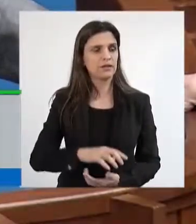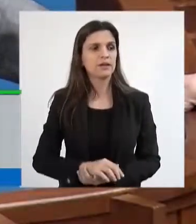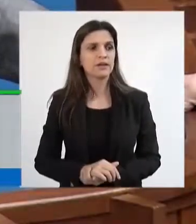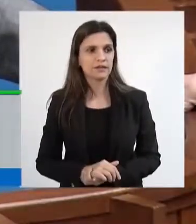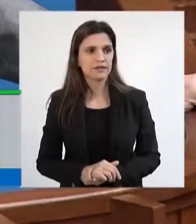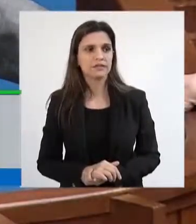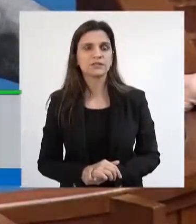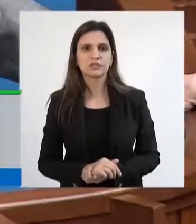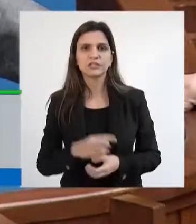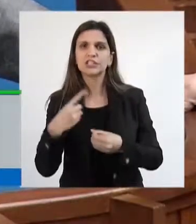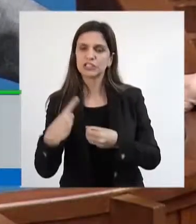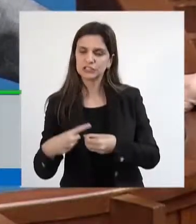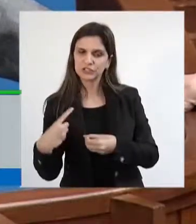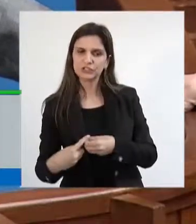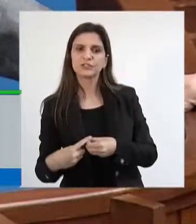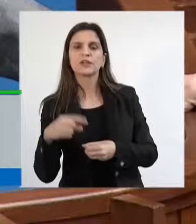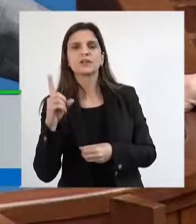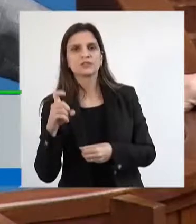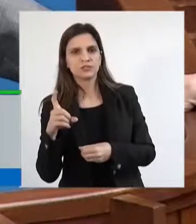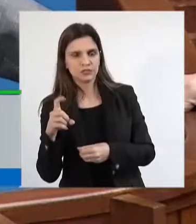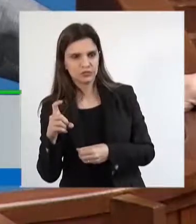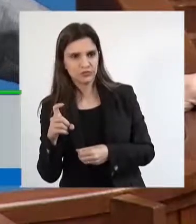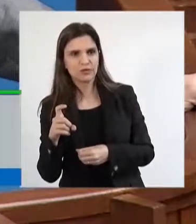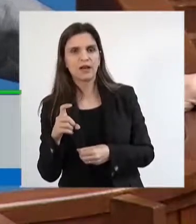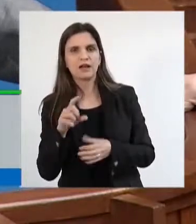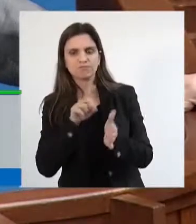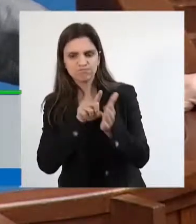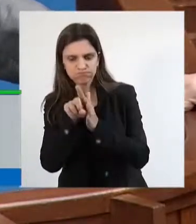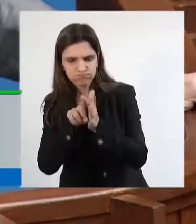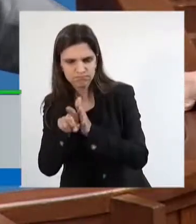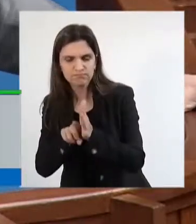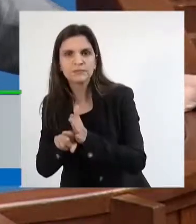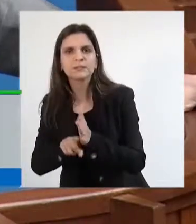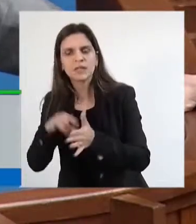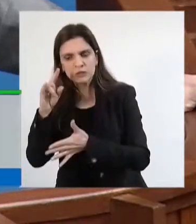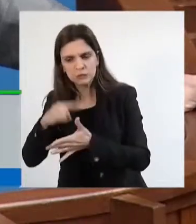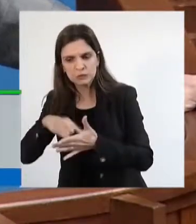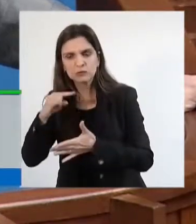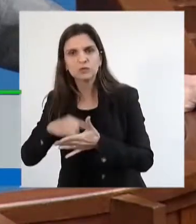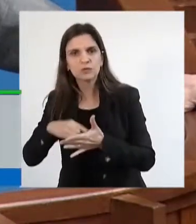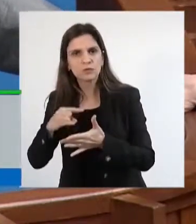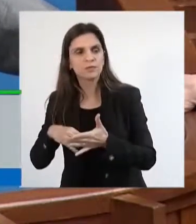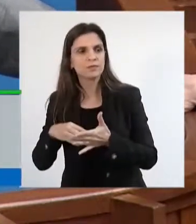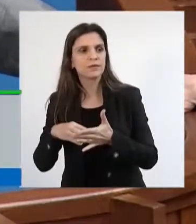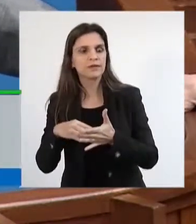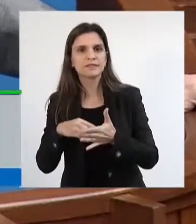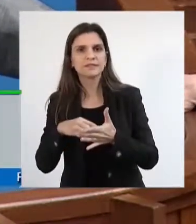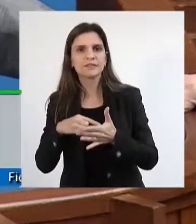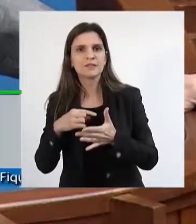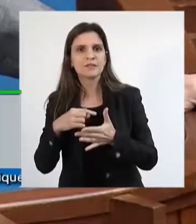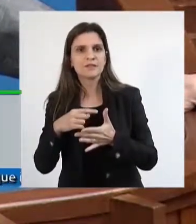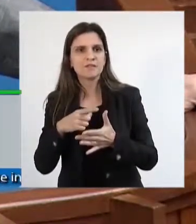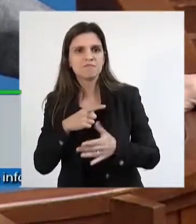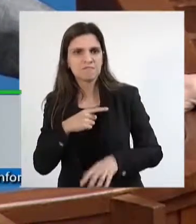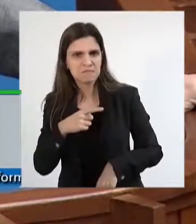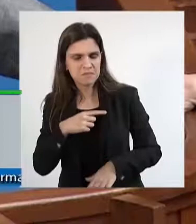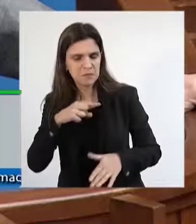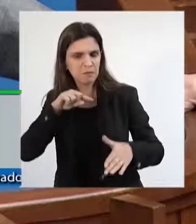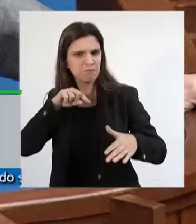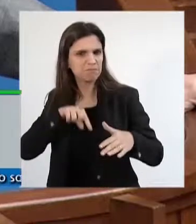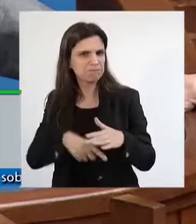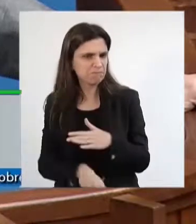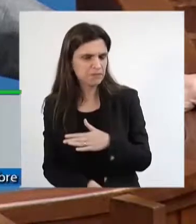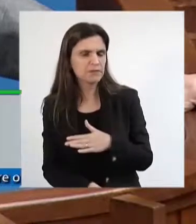que tem estudado e reunido um acervo de documentos muito grandes. E eu tenho me aprofundado acerca